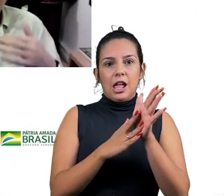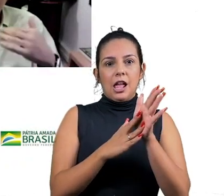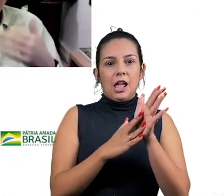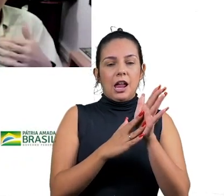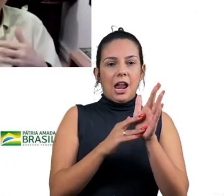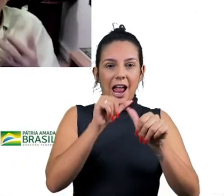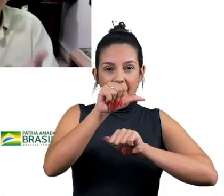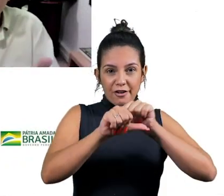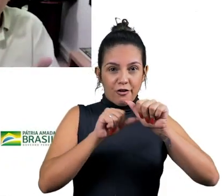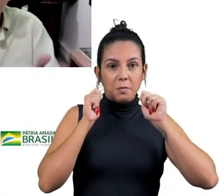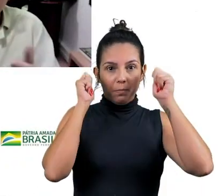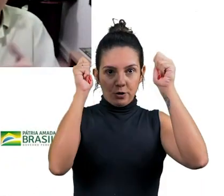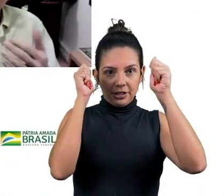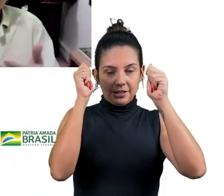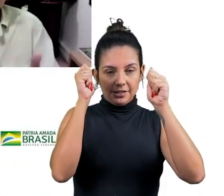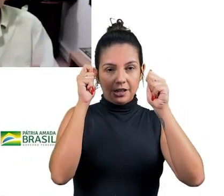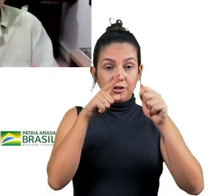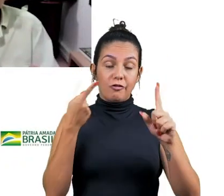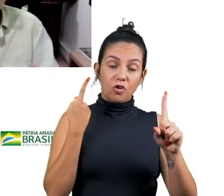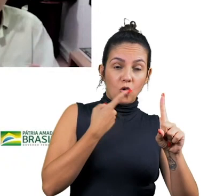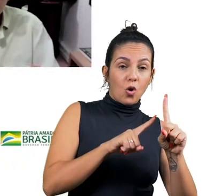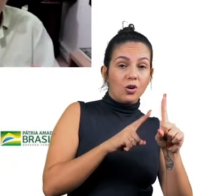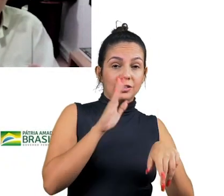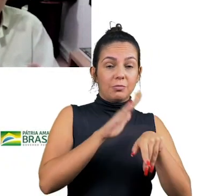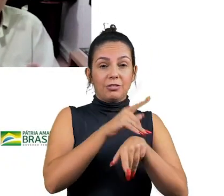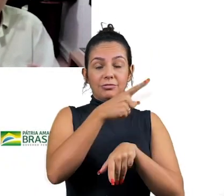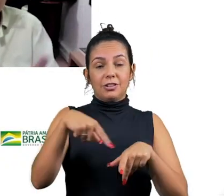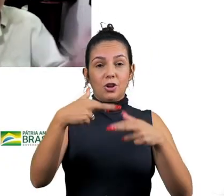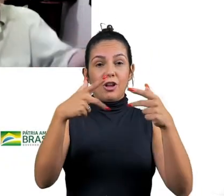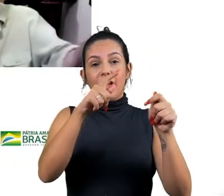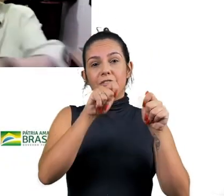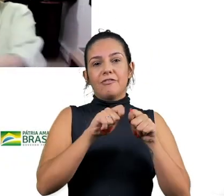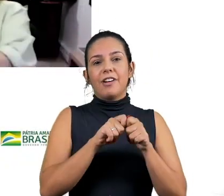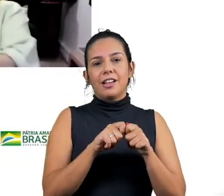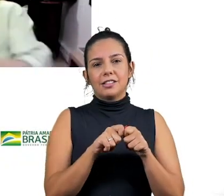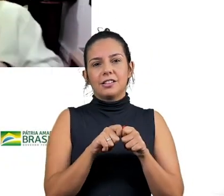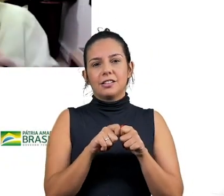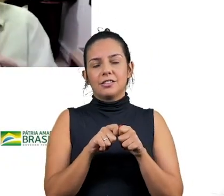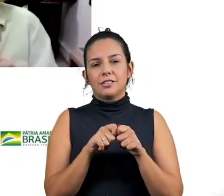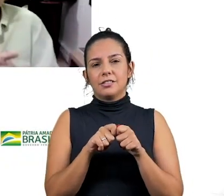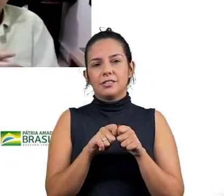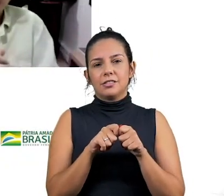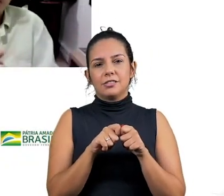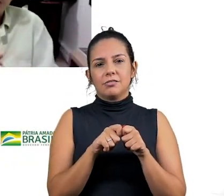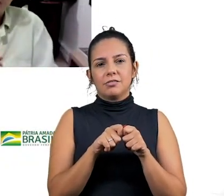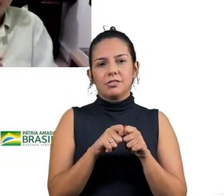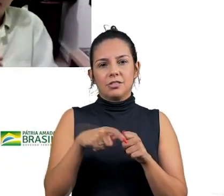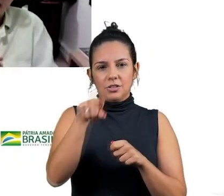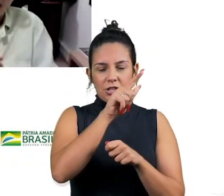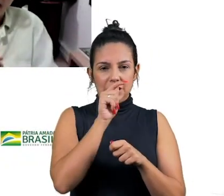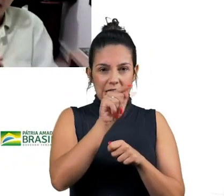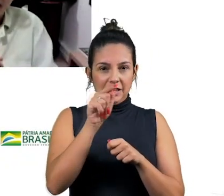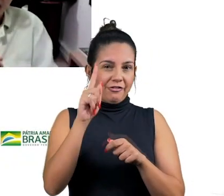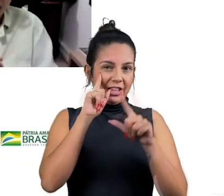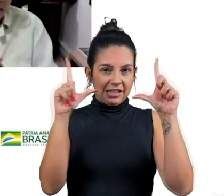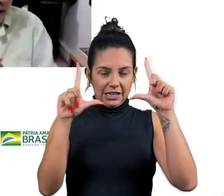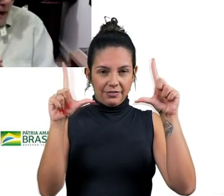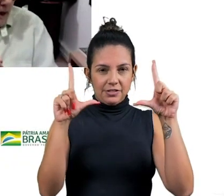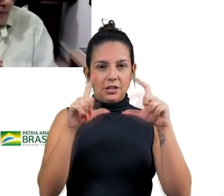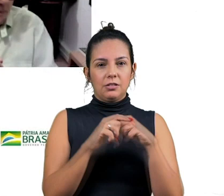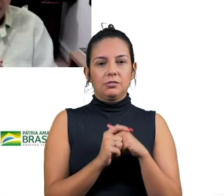Reforma foi contra a maior parte das coisas que eles fazem. Você liga um desses canais aí de televisão